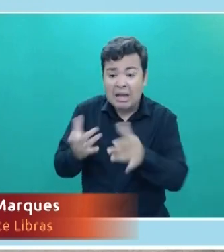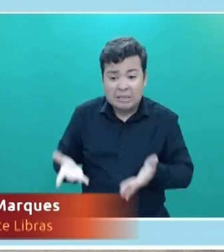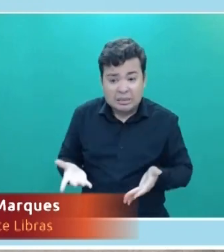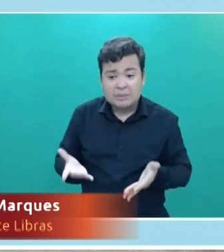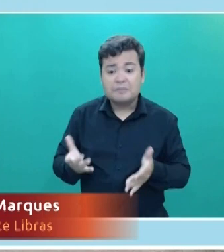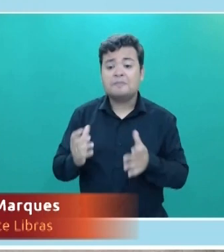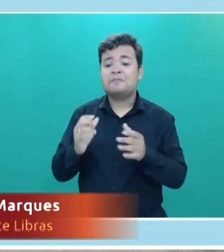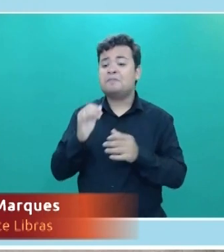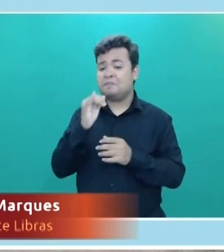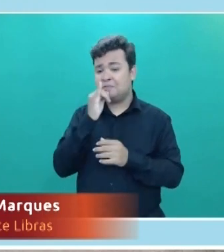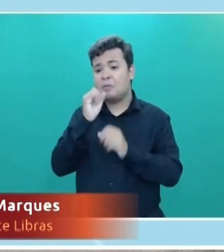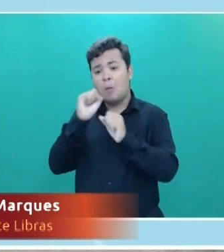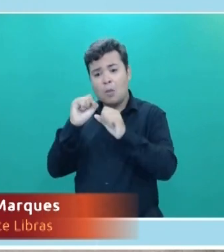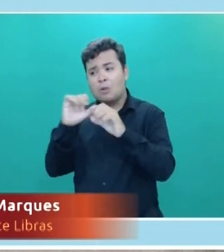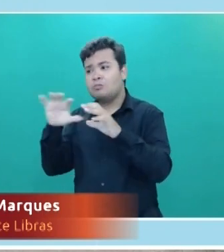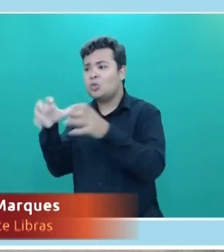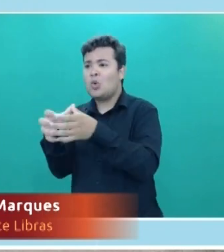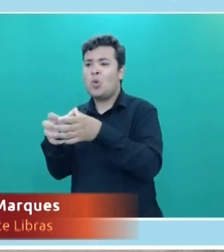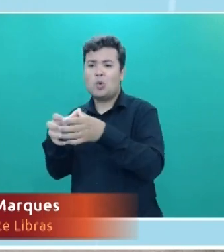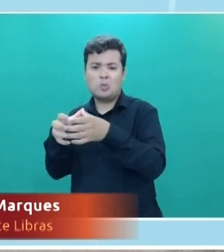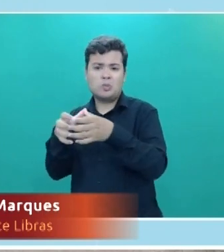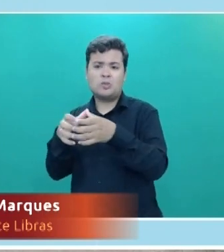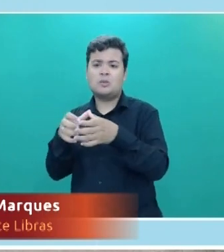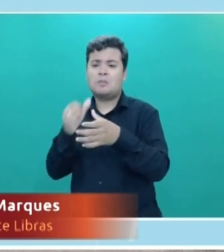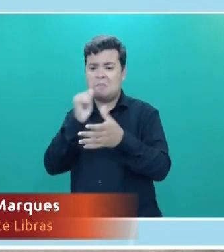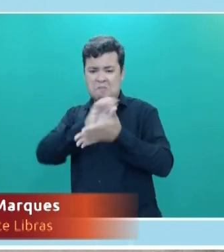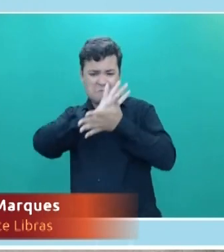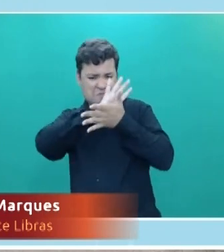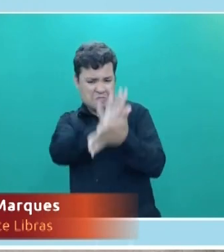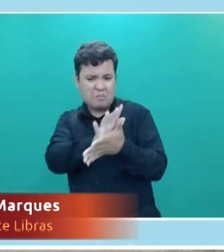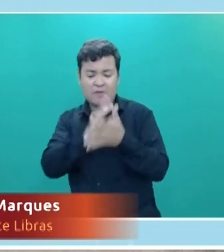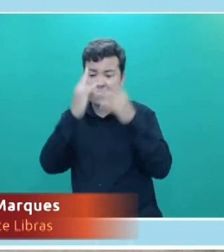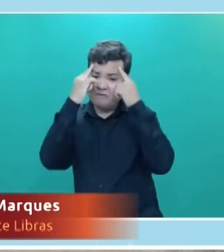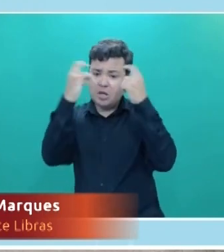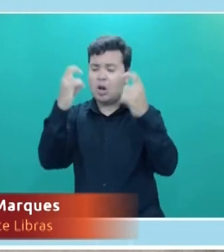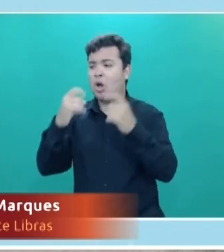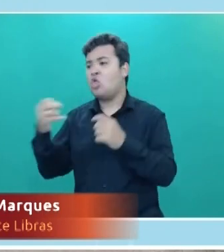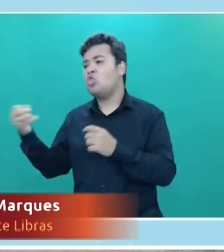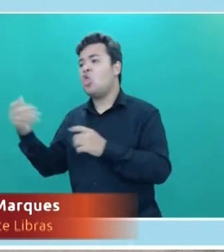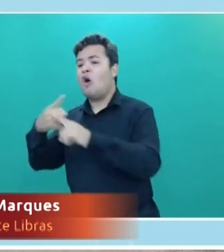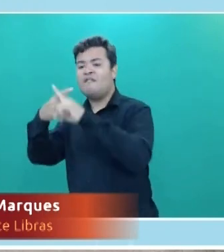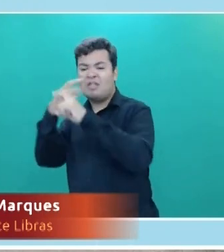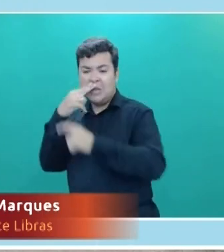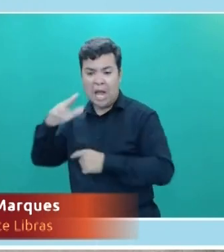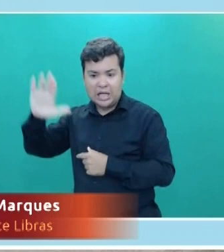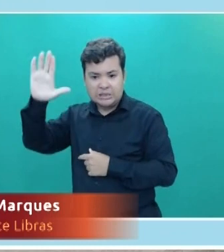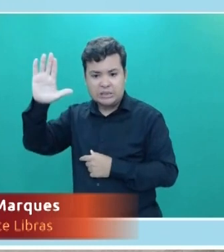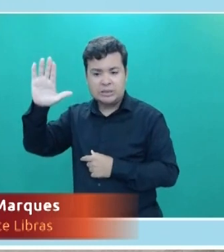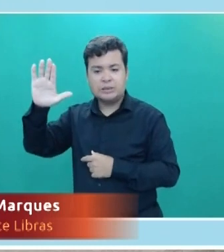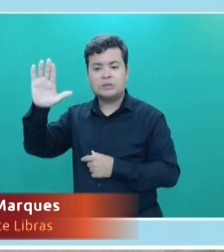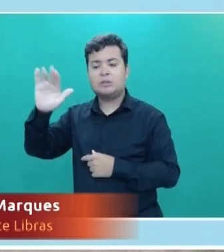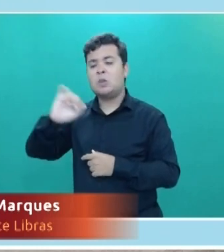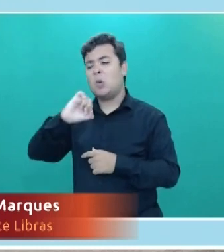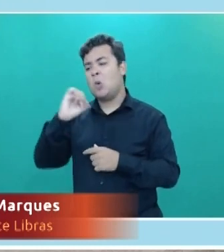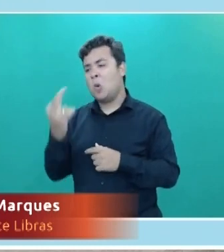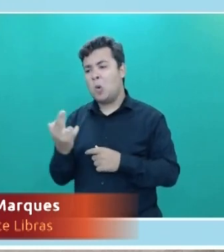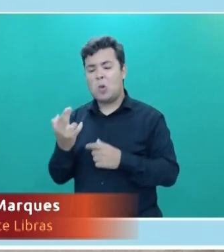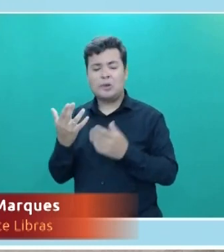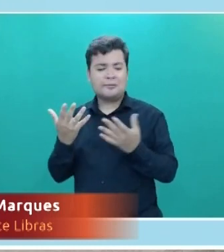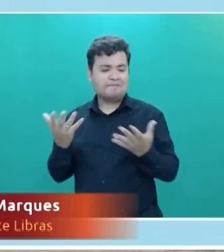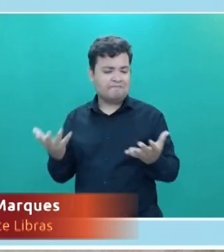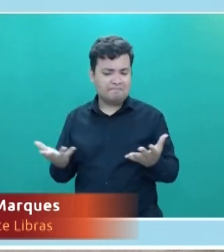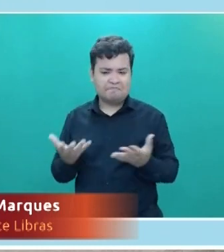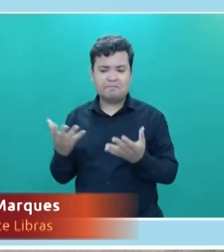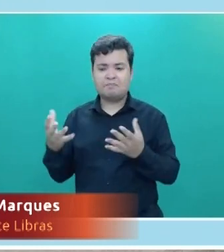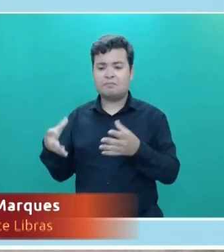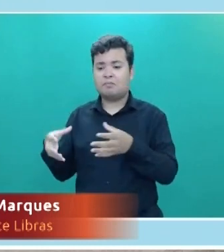pode ser um extremista misógino, né, violento, ou pode ser um neonazista, um outro tipo de